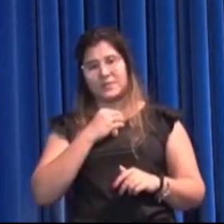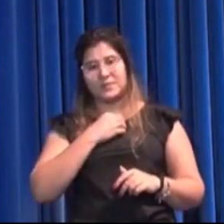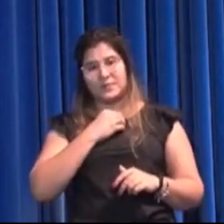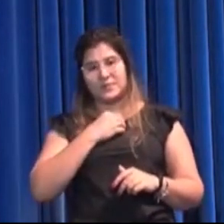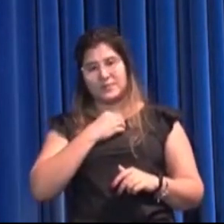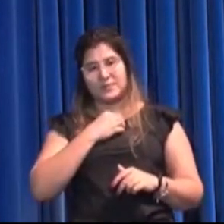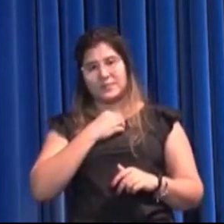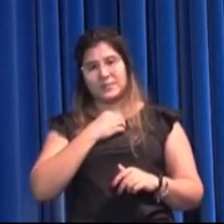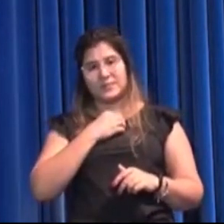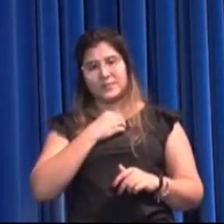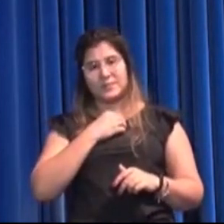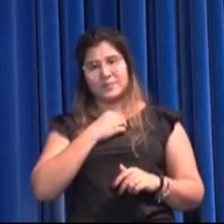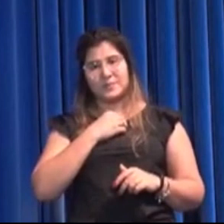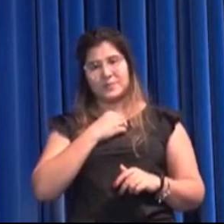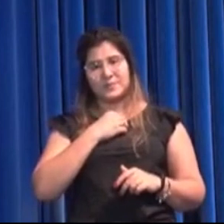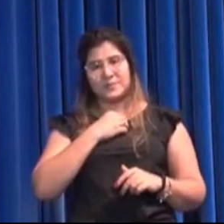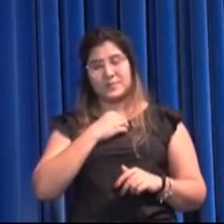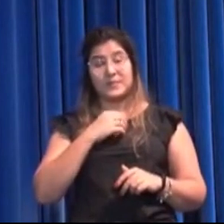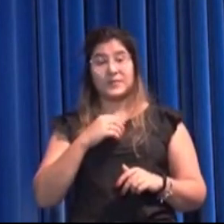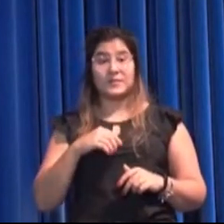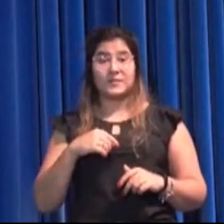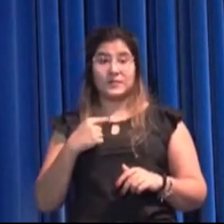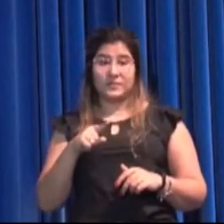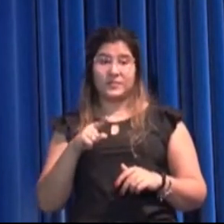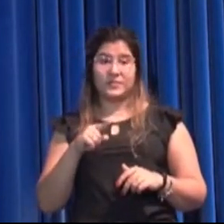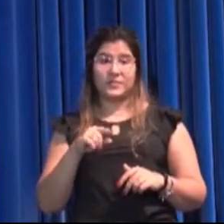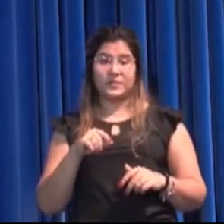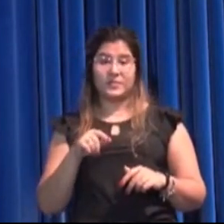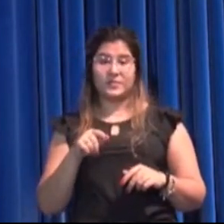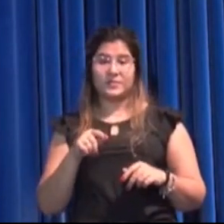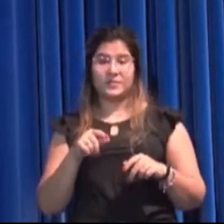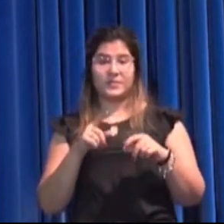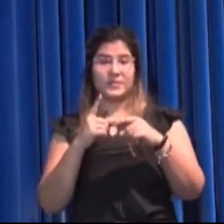jurar diante do teu altar nesta casa,